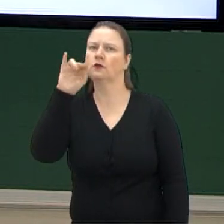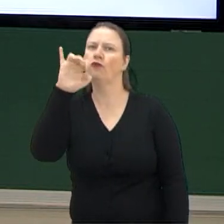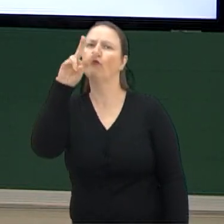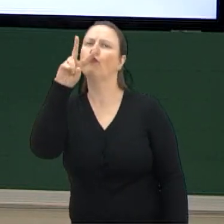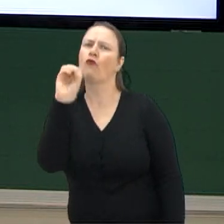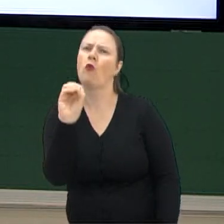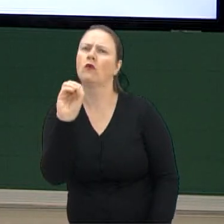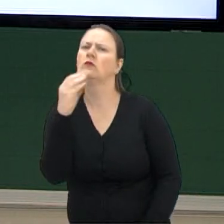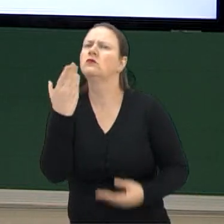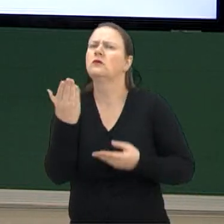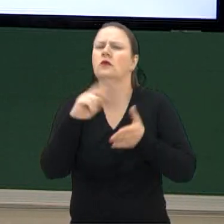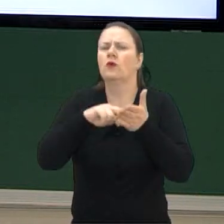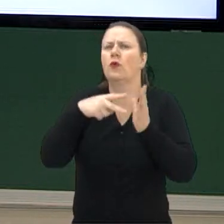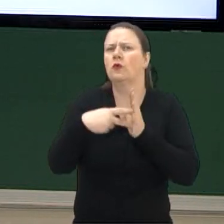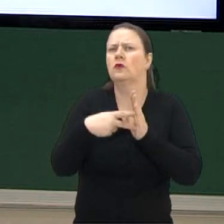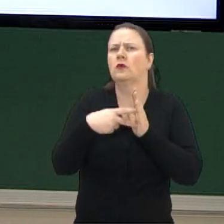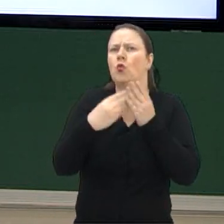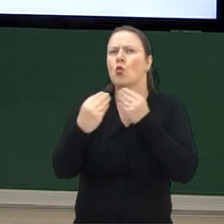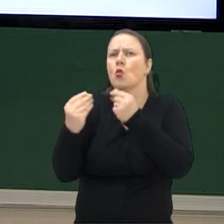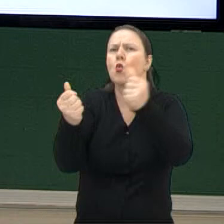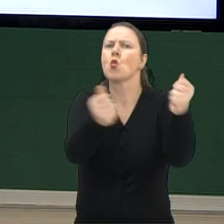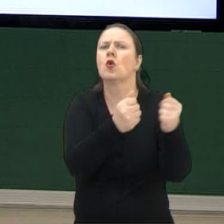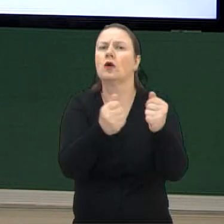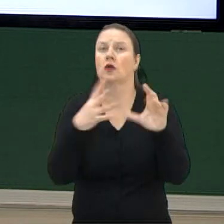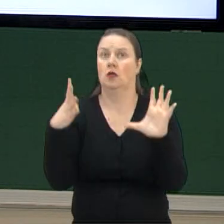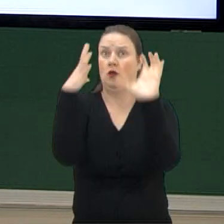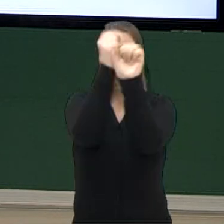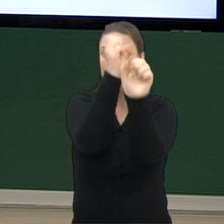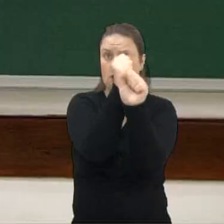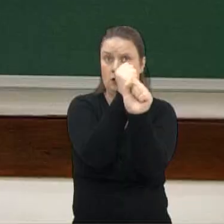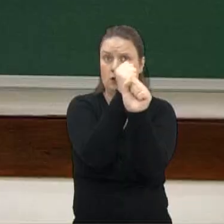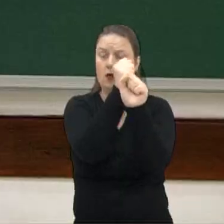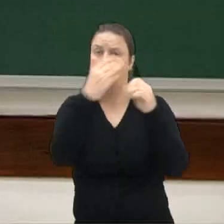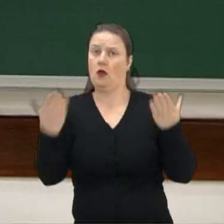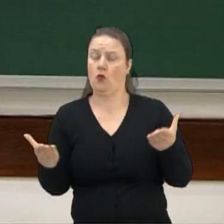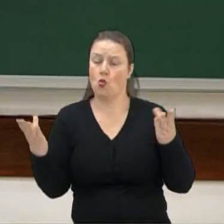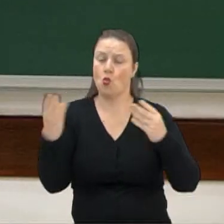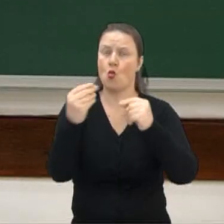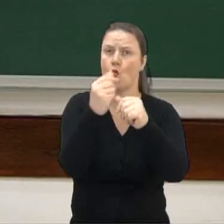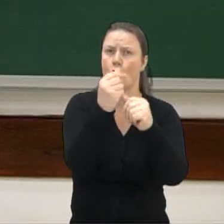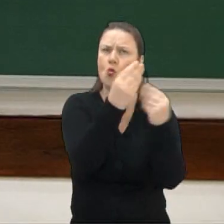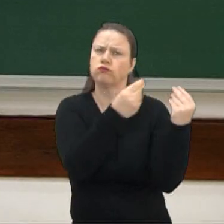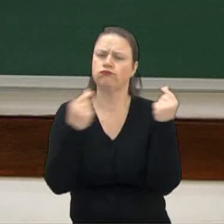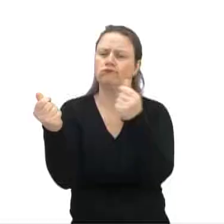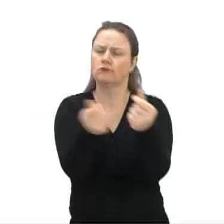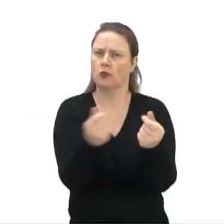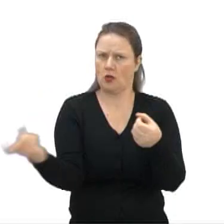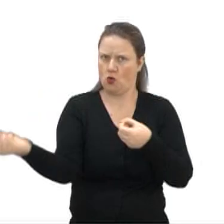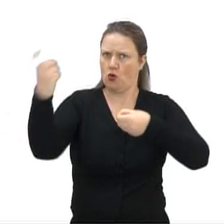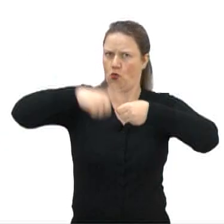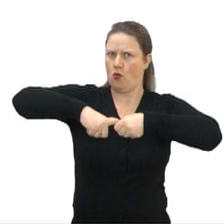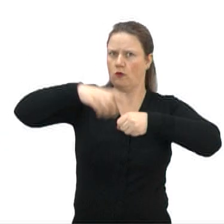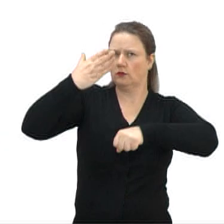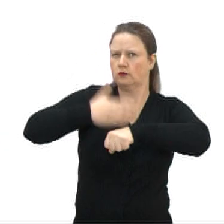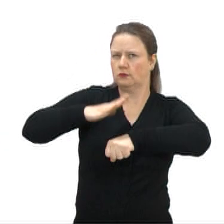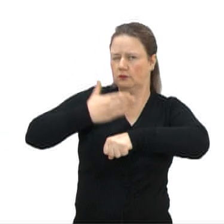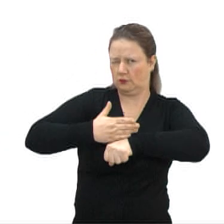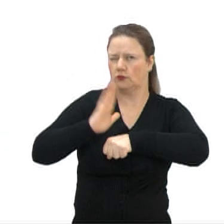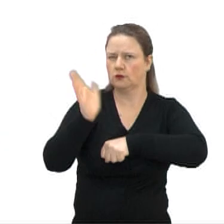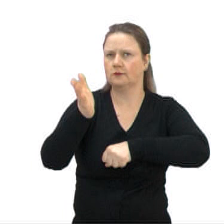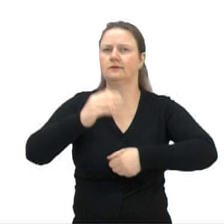qualitativo? O que você entende por esses termos? Vou dar um tempo para você fazer isso e eu volto para a gente continuar.